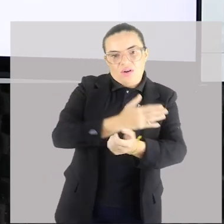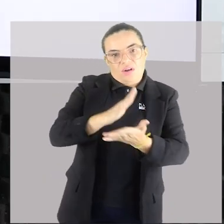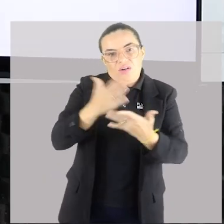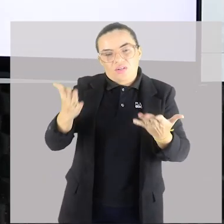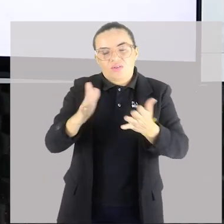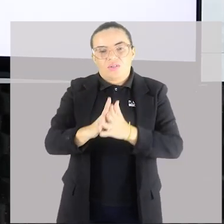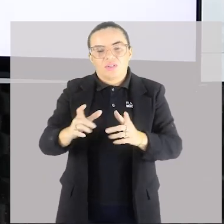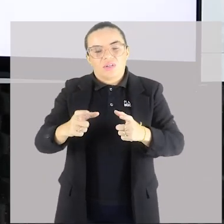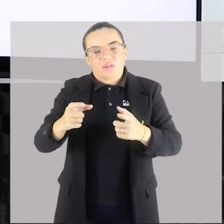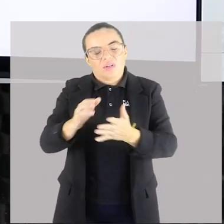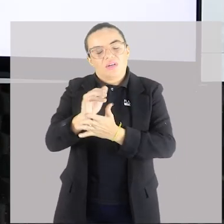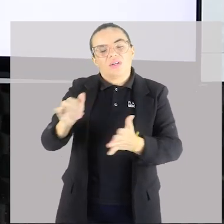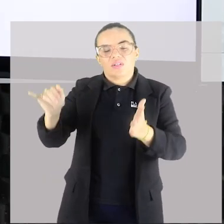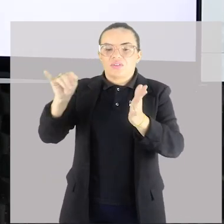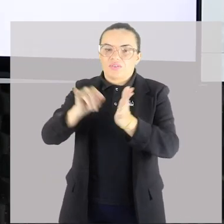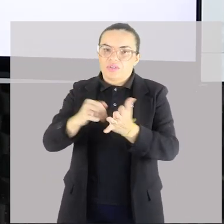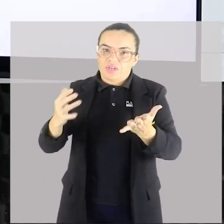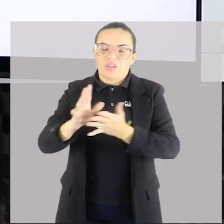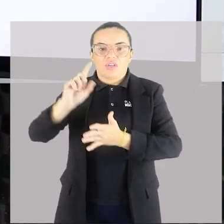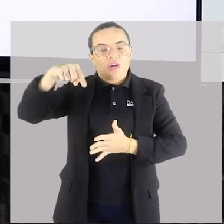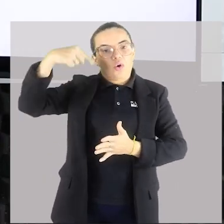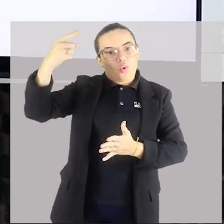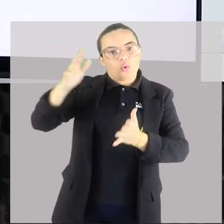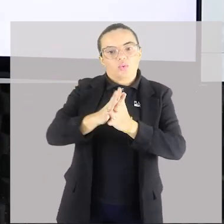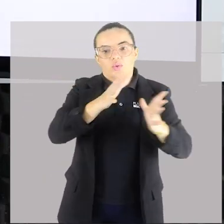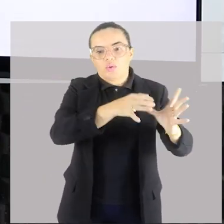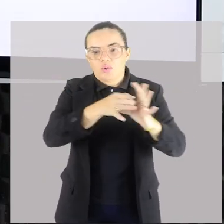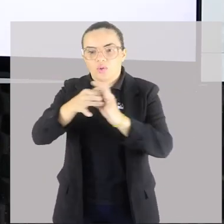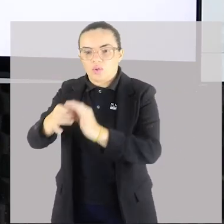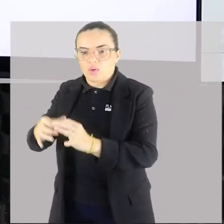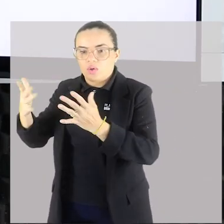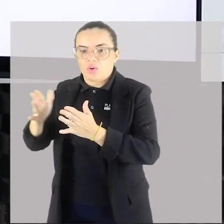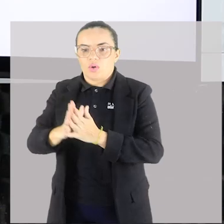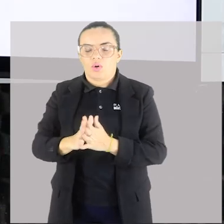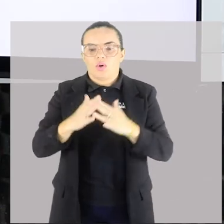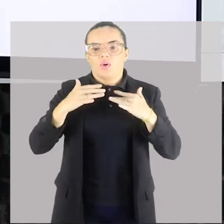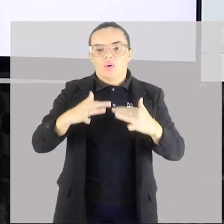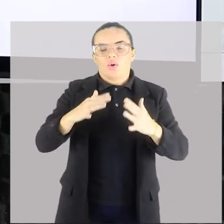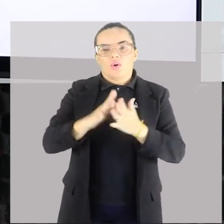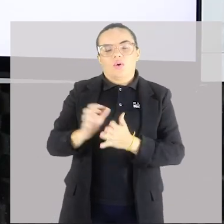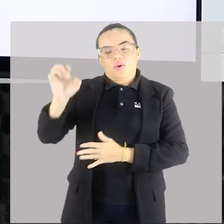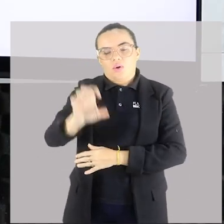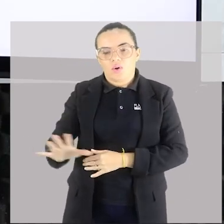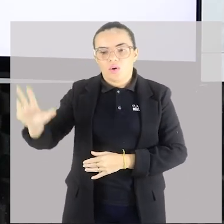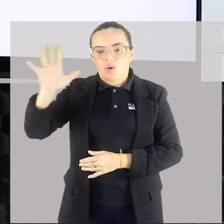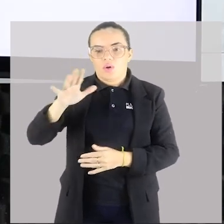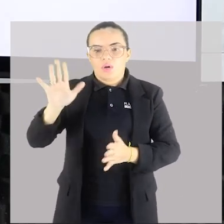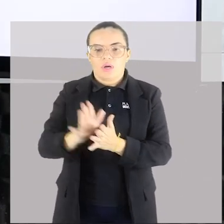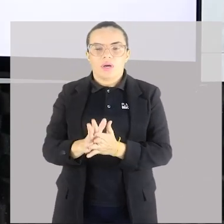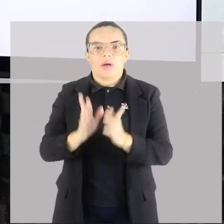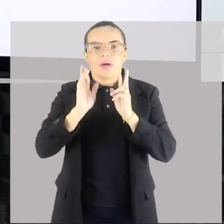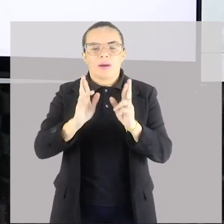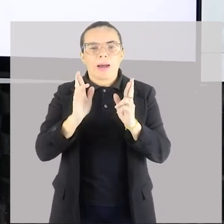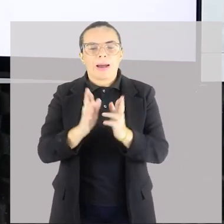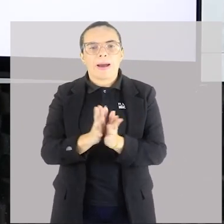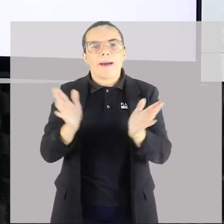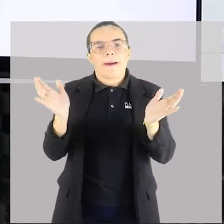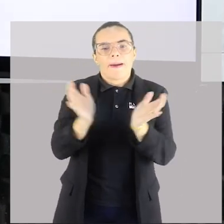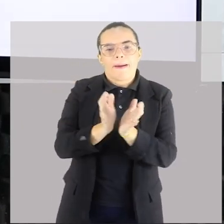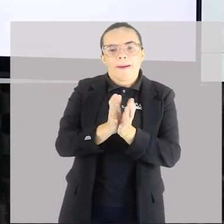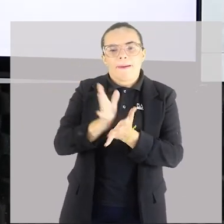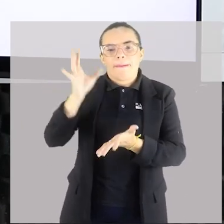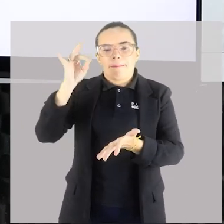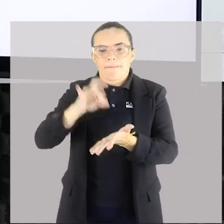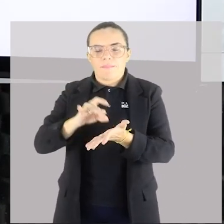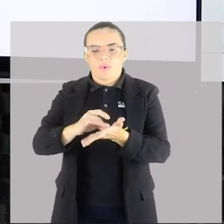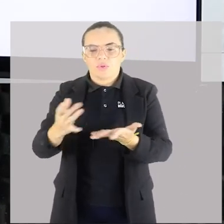situação. Essa influência mundial vem das vanguardas europeias e ela espelha o inconsciente coletivo da sociedade com verdade sobre uma